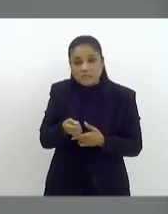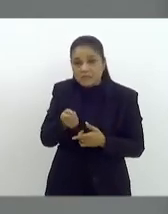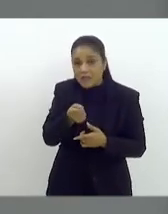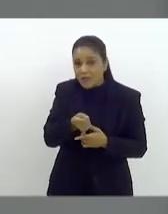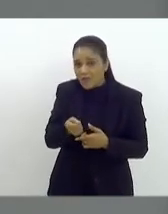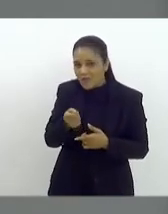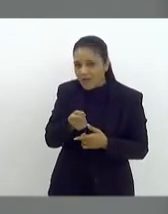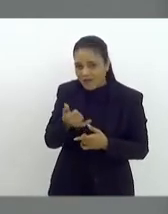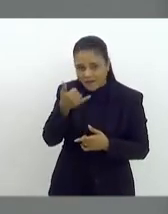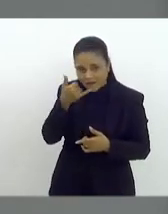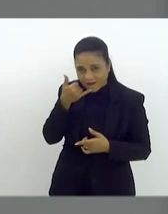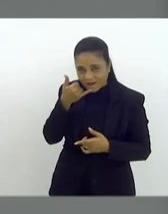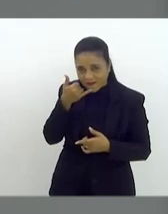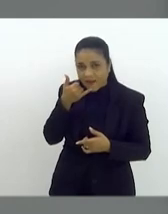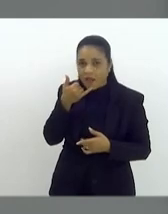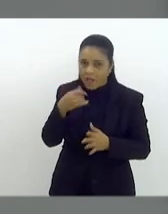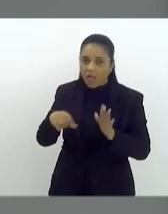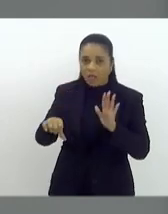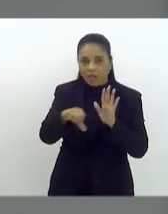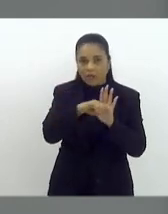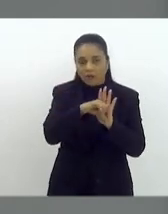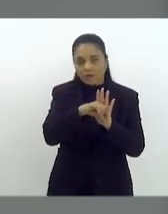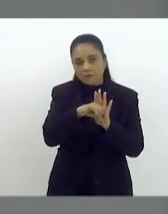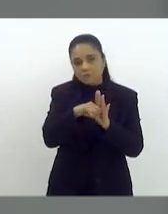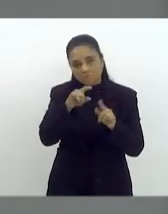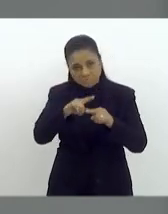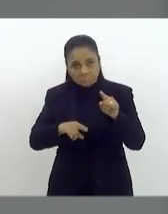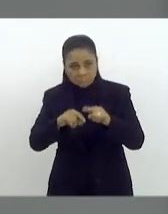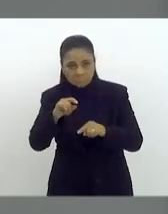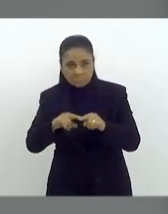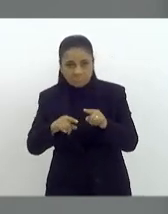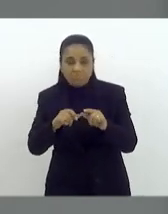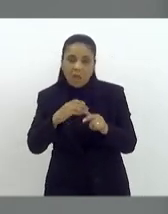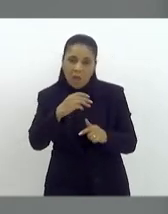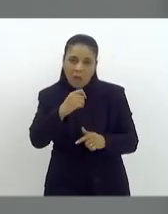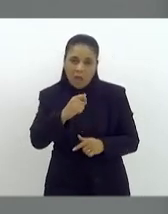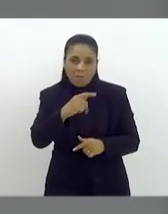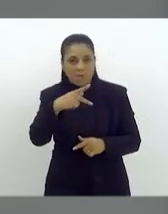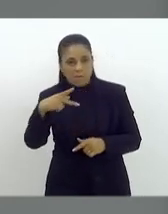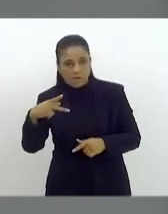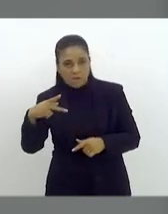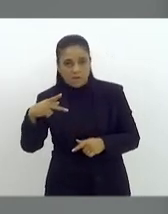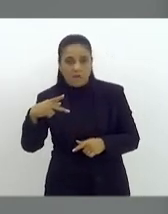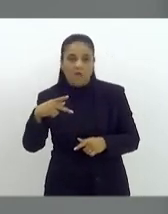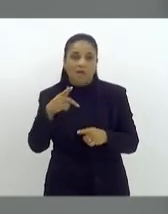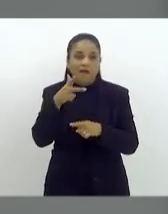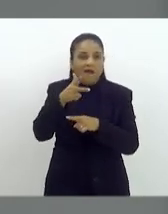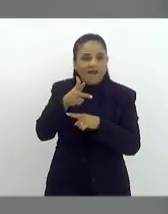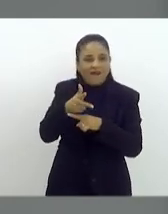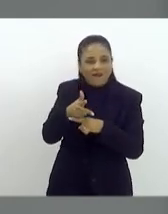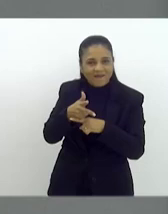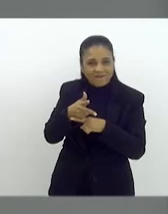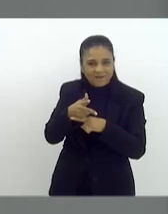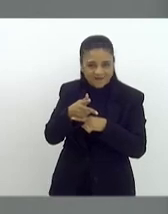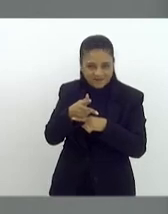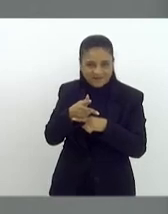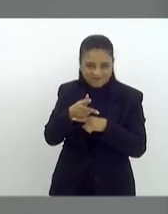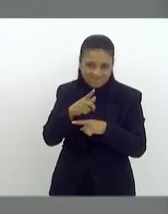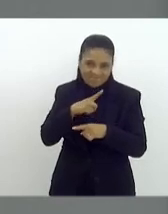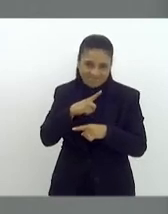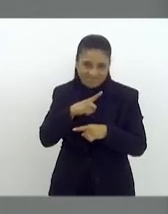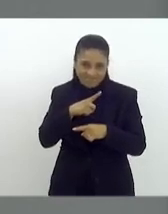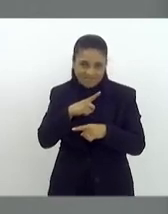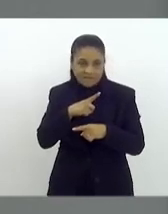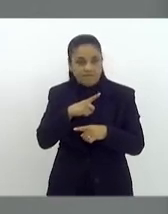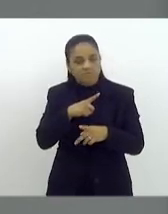servir de um instrumento de um crime porque ele habilita que o uso de aplicativos de câmeras né então a gente